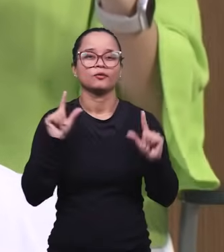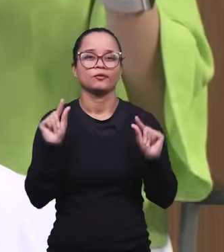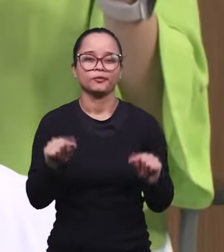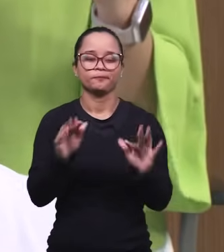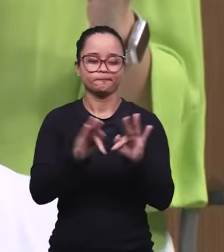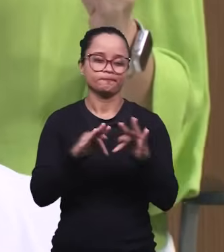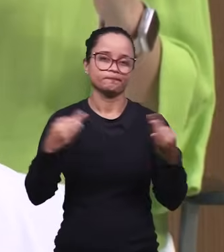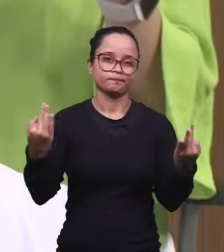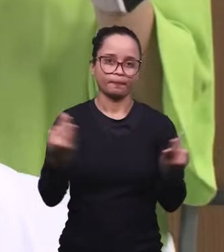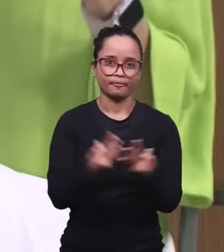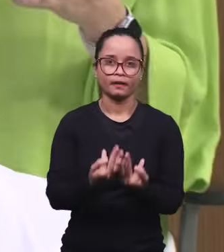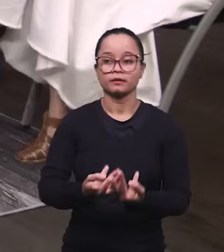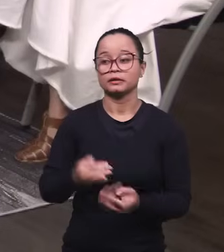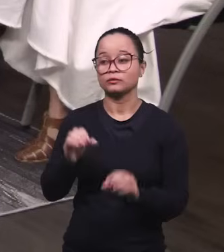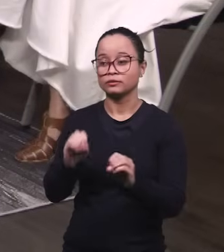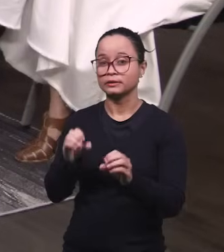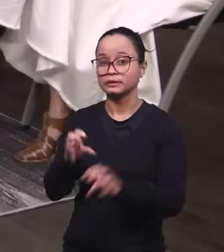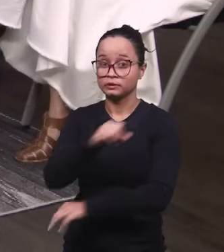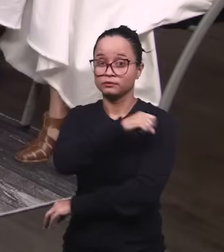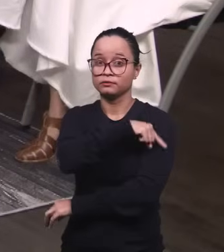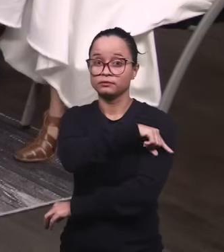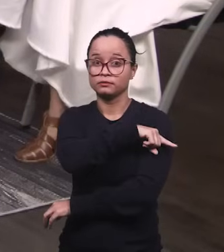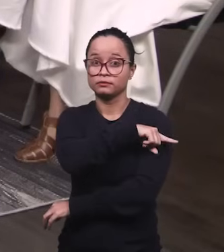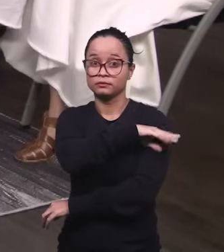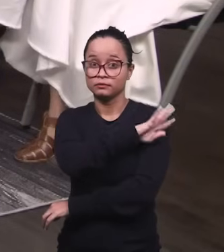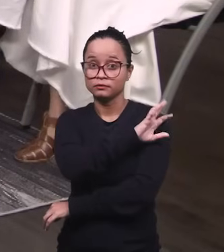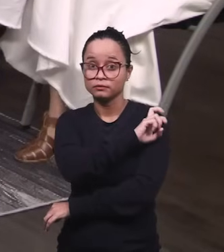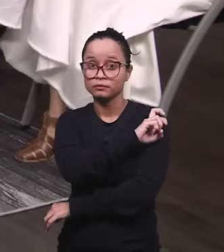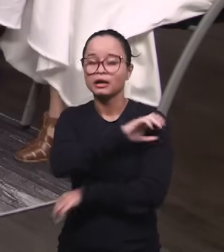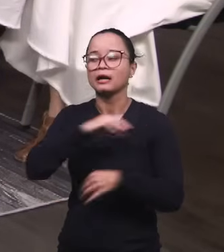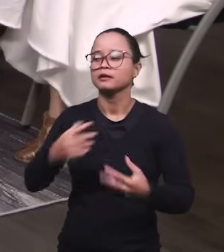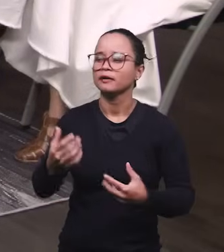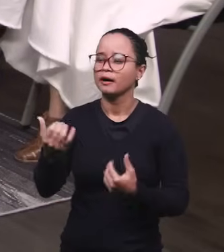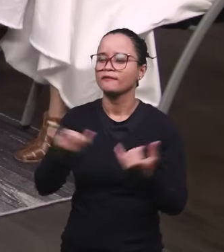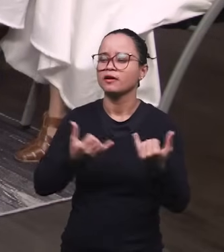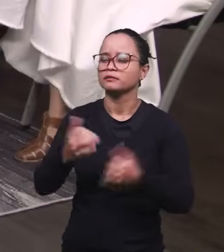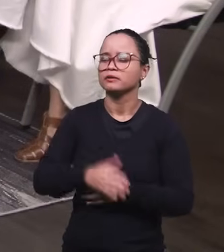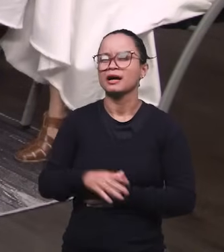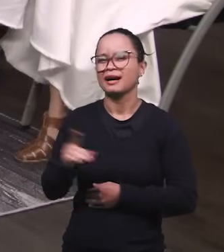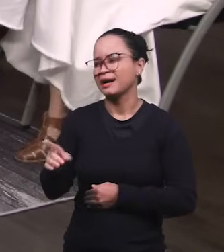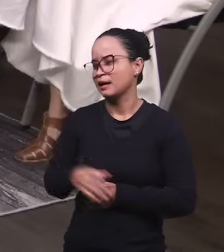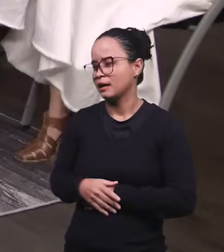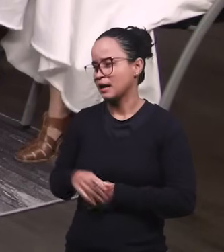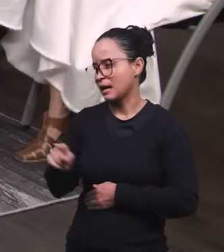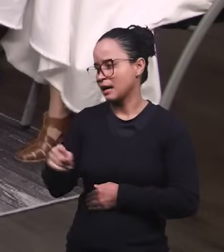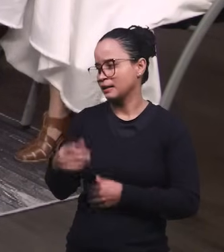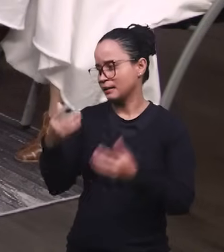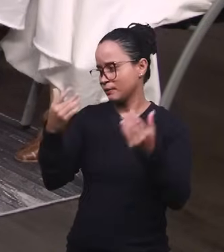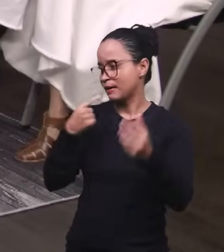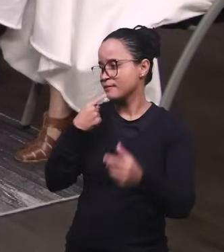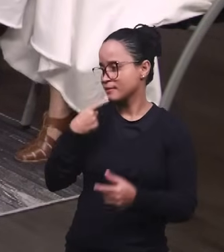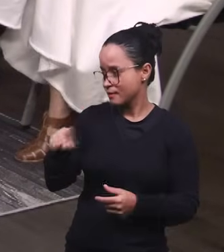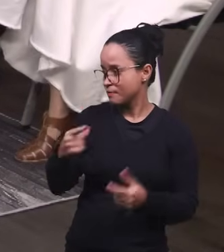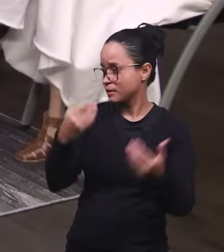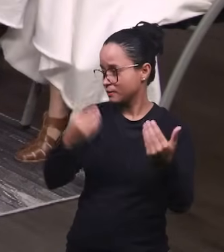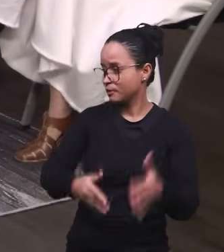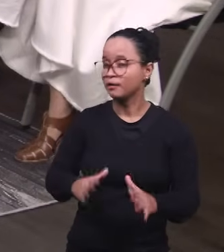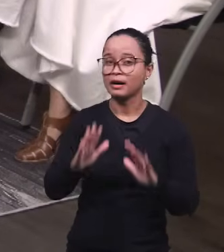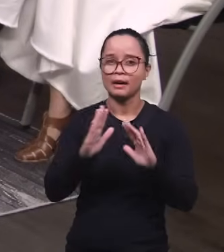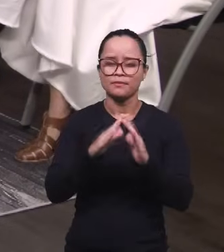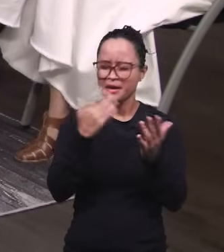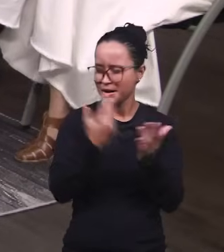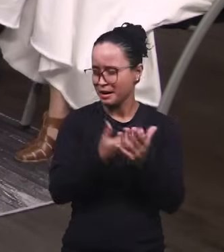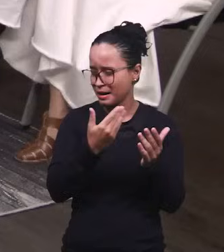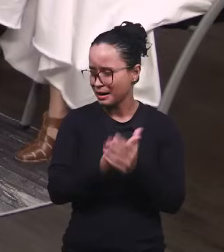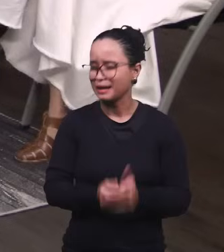ouve muito das famílias de ensino fundamental, é o seguinte: quando chega o período de provas, a semana de prova, na minha casa